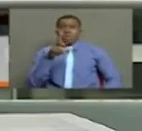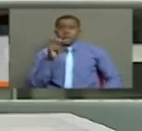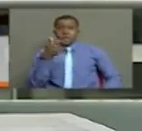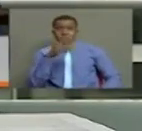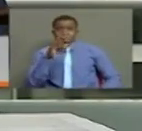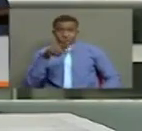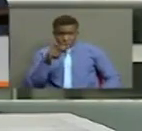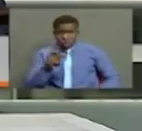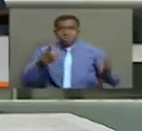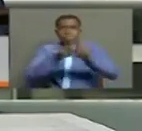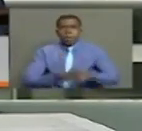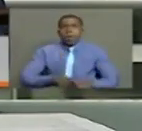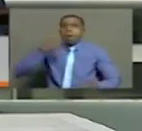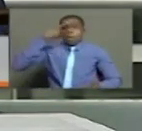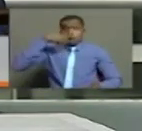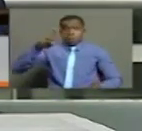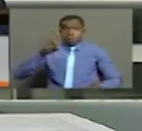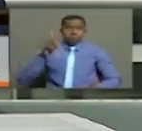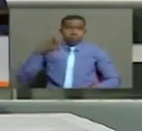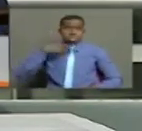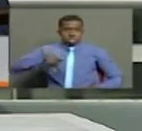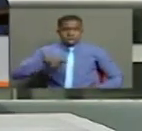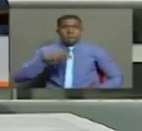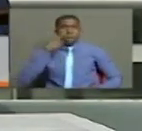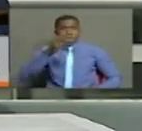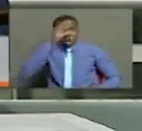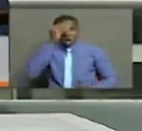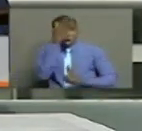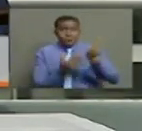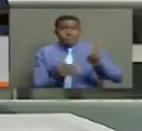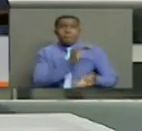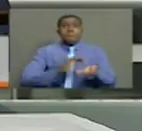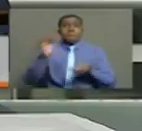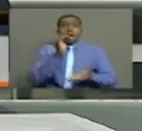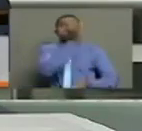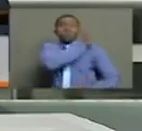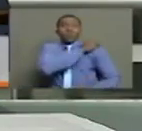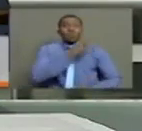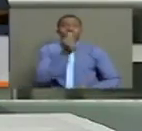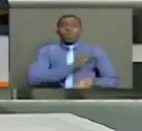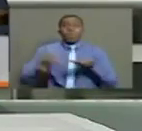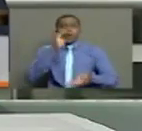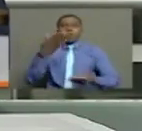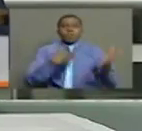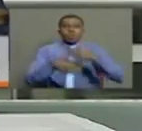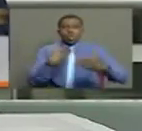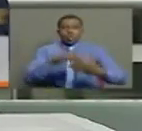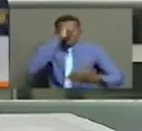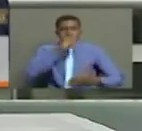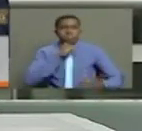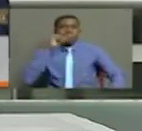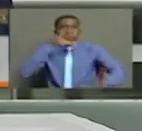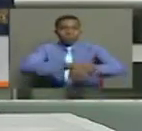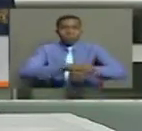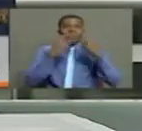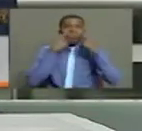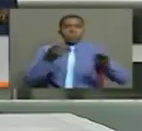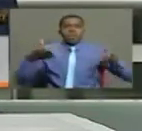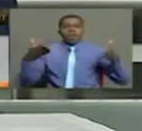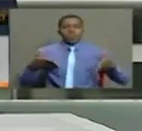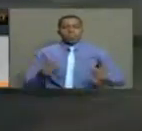Lisboa conheça agora alguns dos detalhes da operação com jornalista cabingano